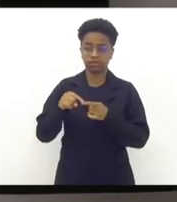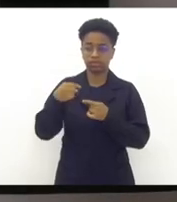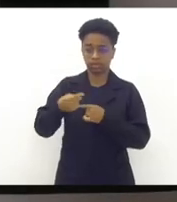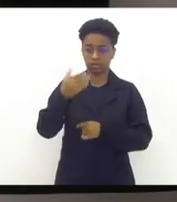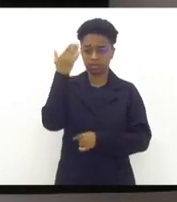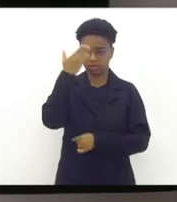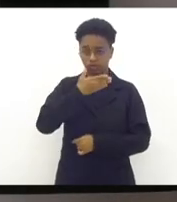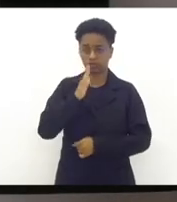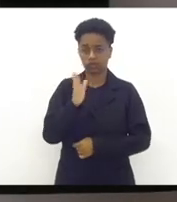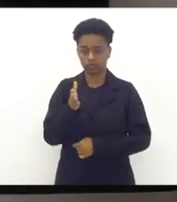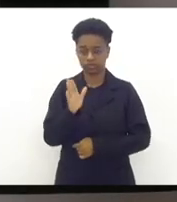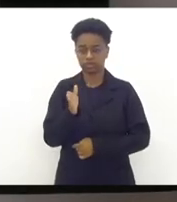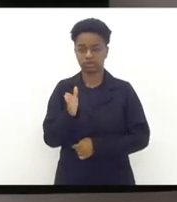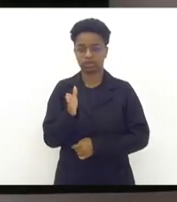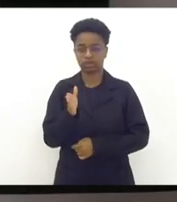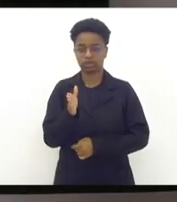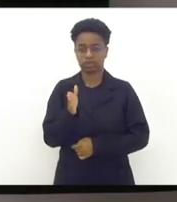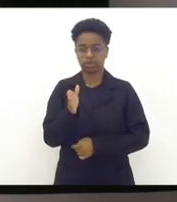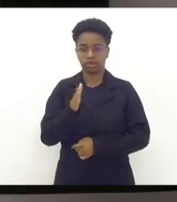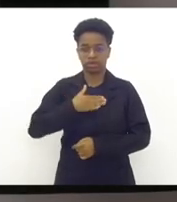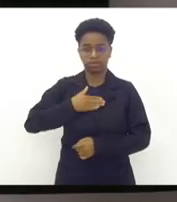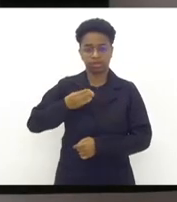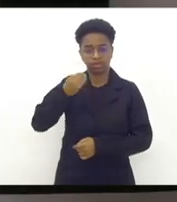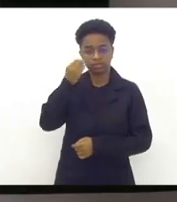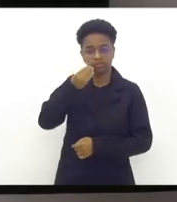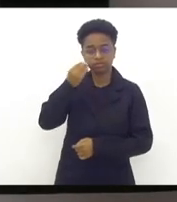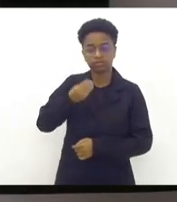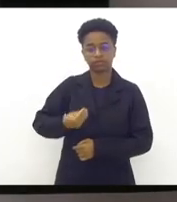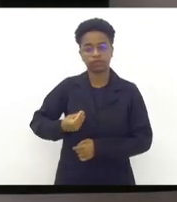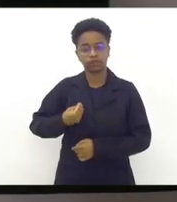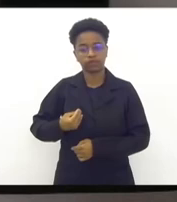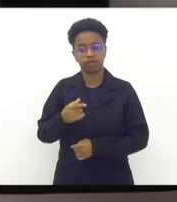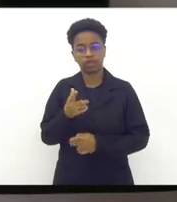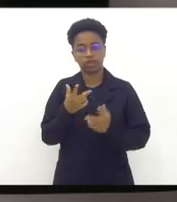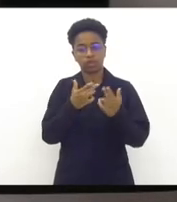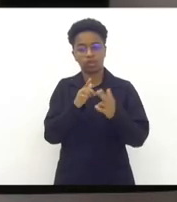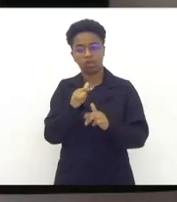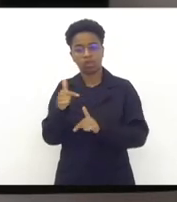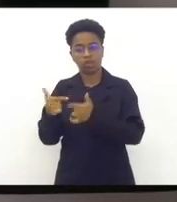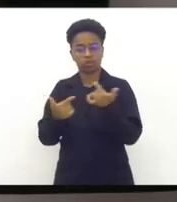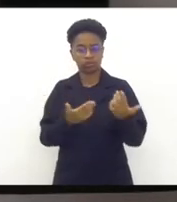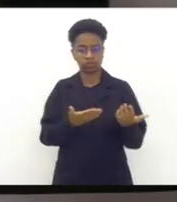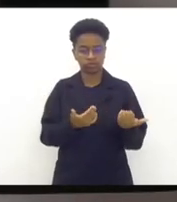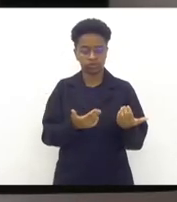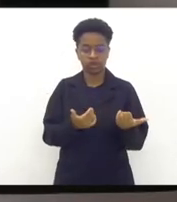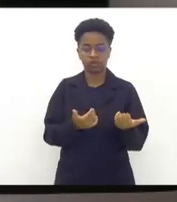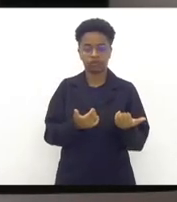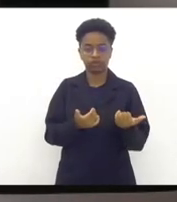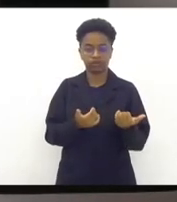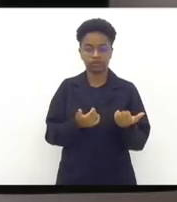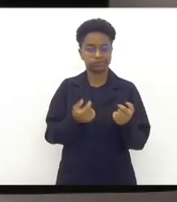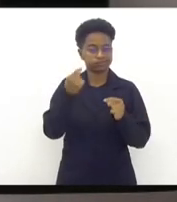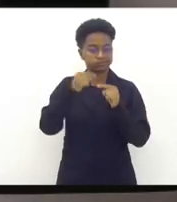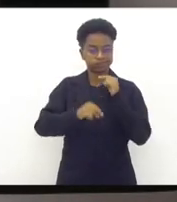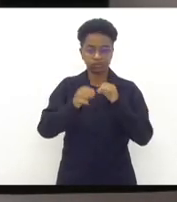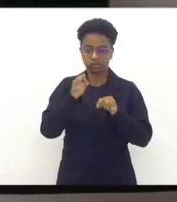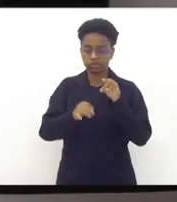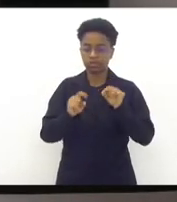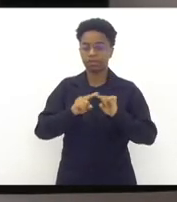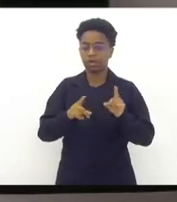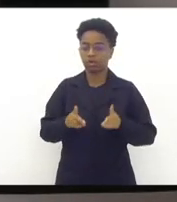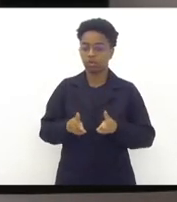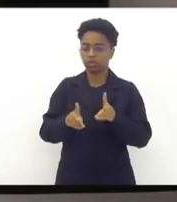né, com a minha vivência, com a vivência de outros jovens, que isso é mais do que injusto, continua